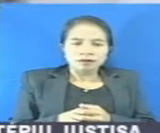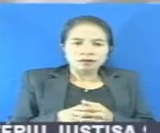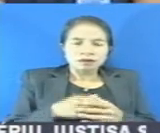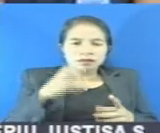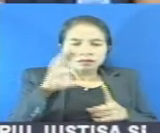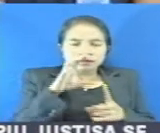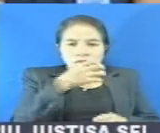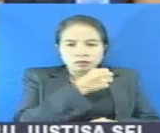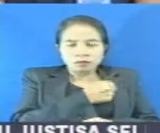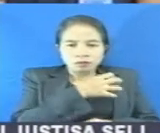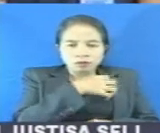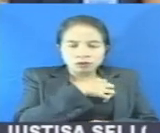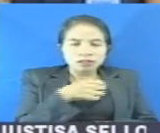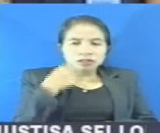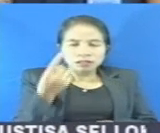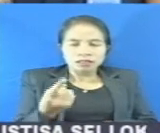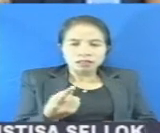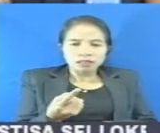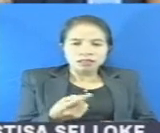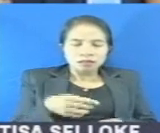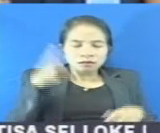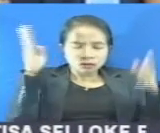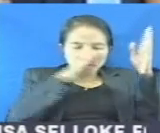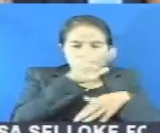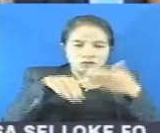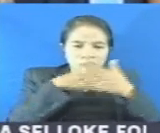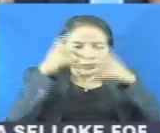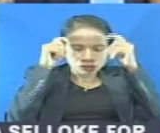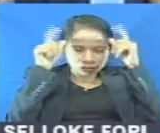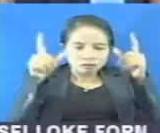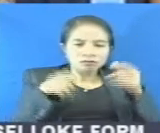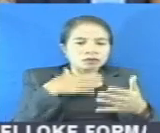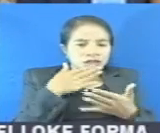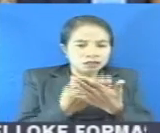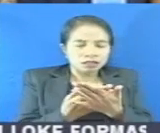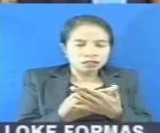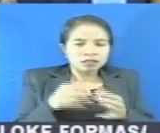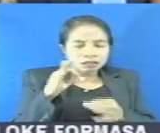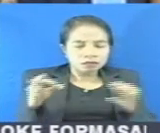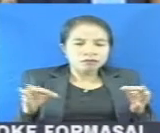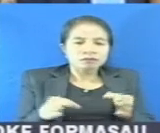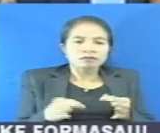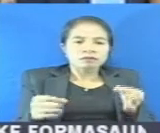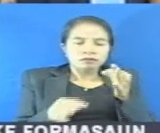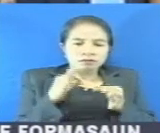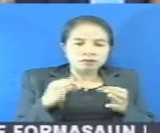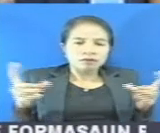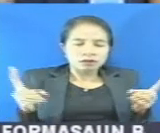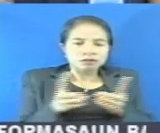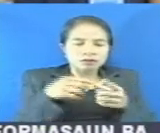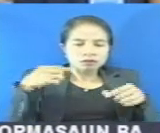Costa, ba jornalista se reinforma, situação e território nacional, Laudia. Mas que confrontos que acontece